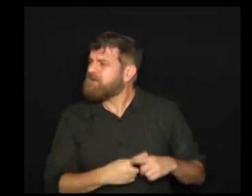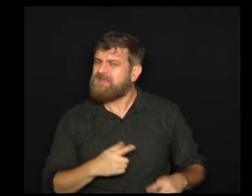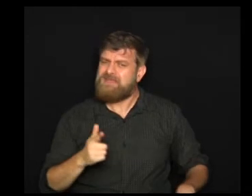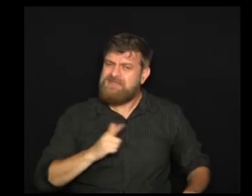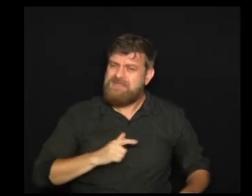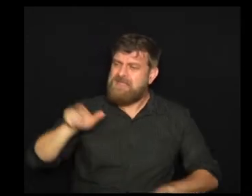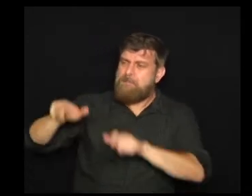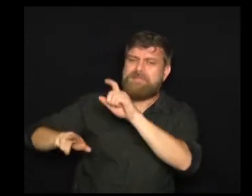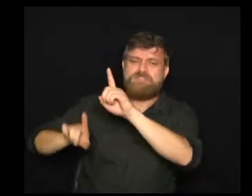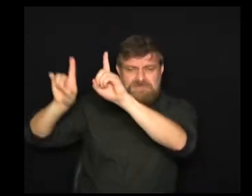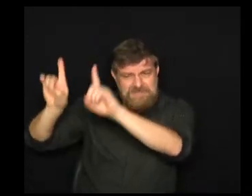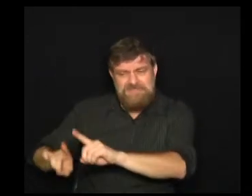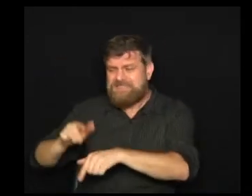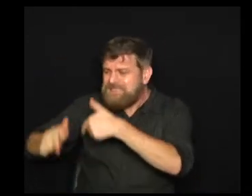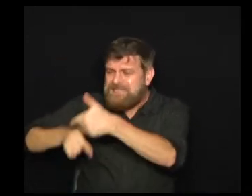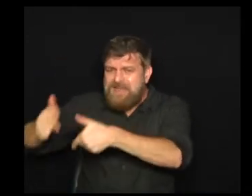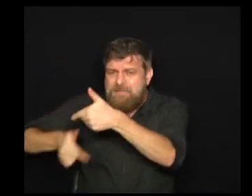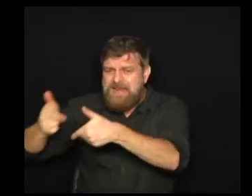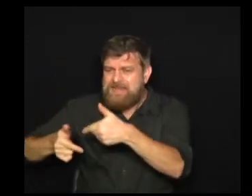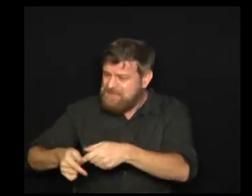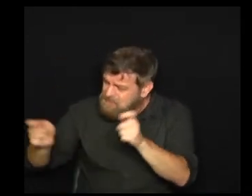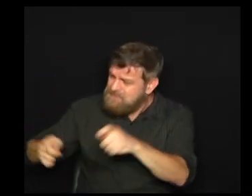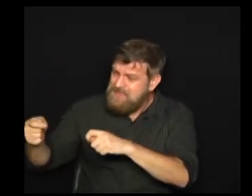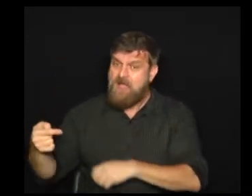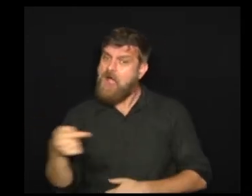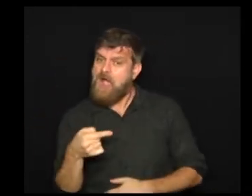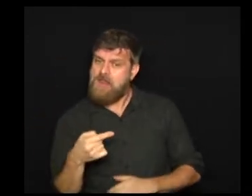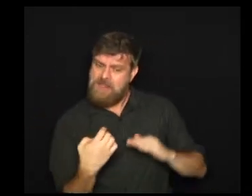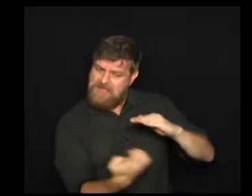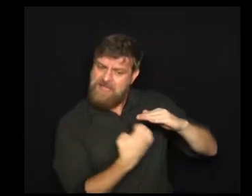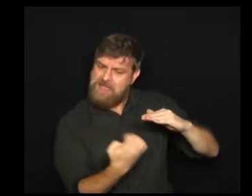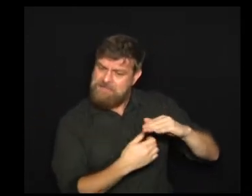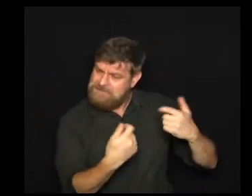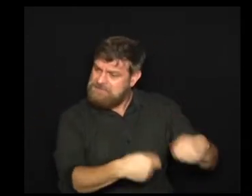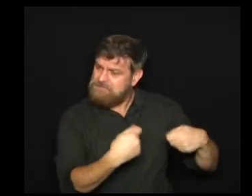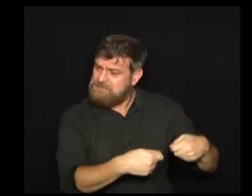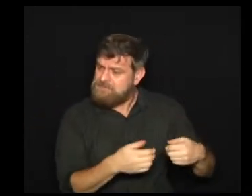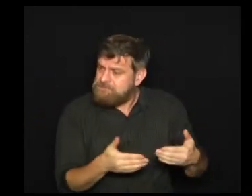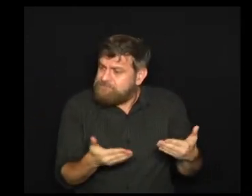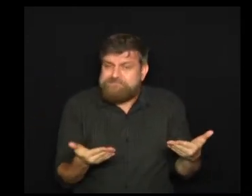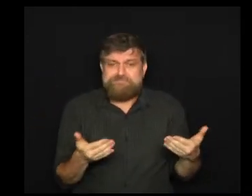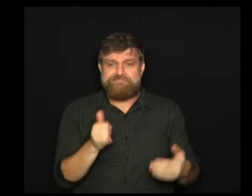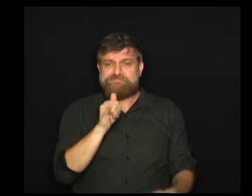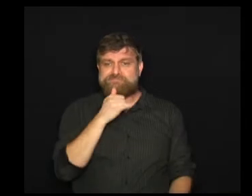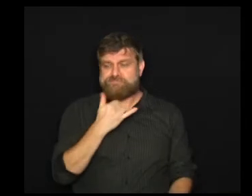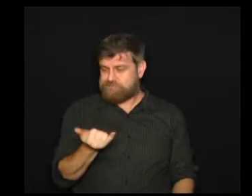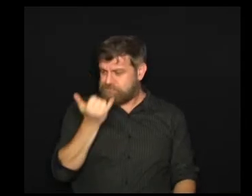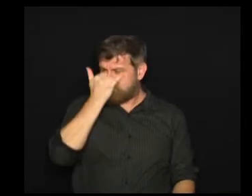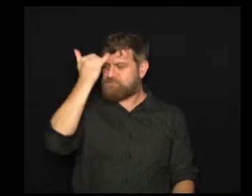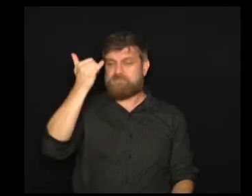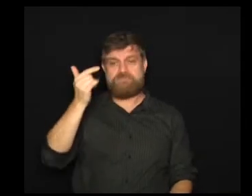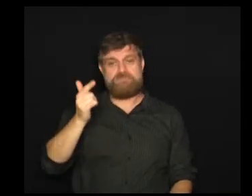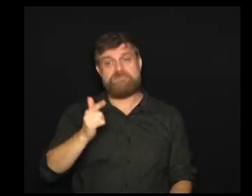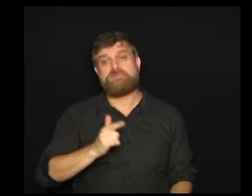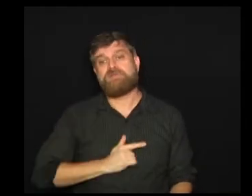podia estar todo mundo está no mercado de trabalho, está trabalhando, mas infelizmente a gente ainda tem que